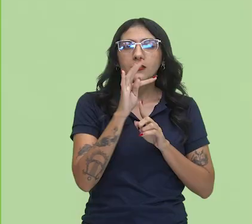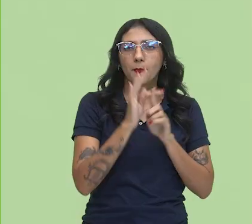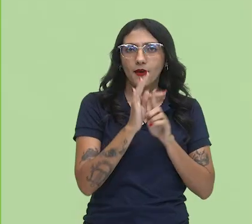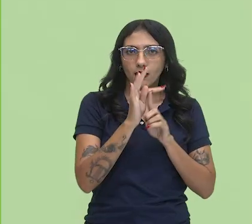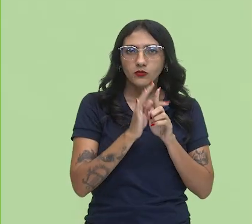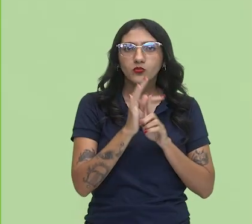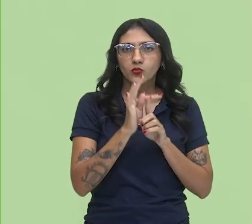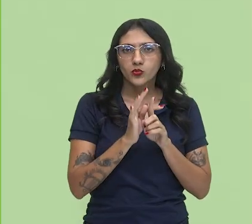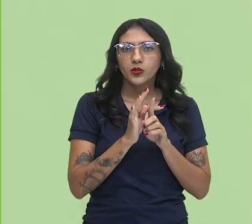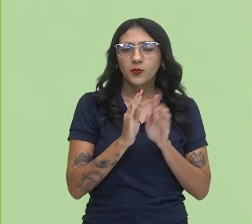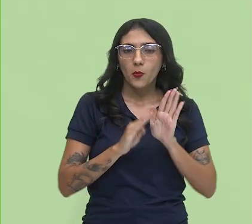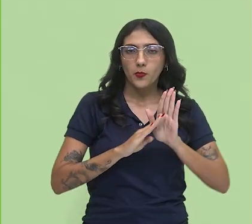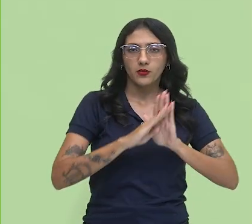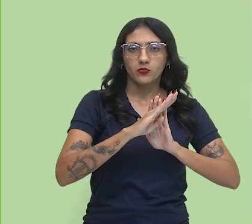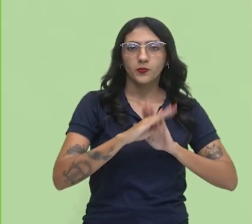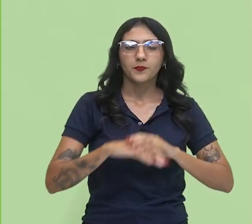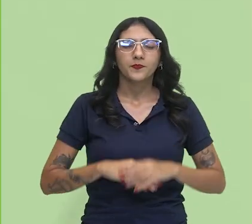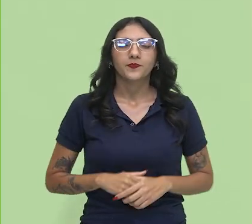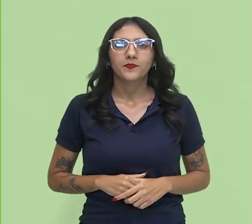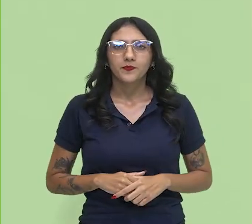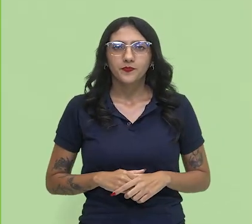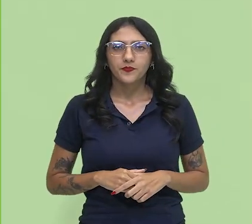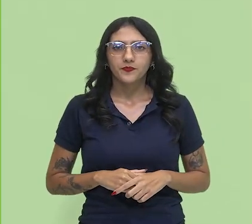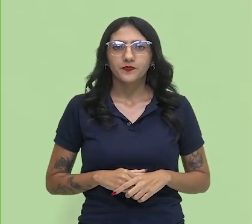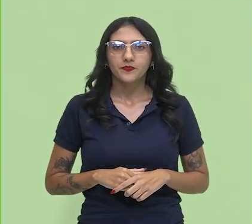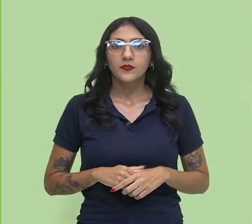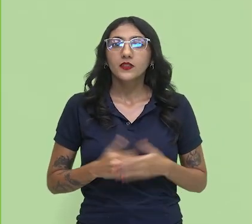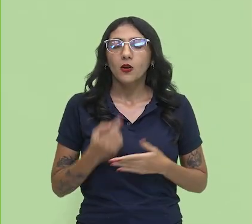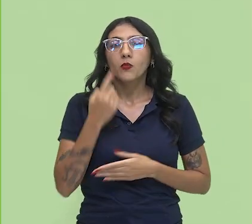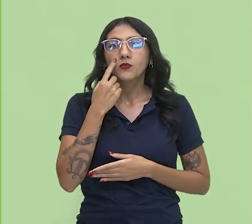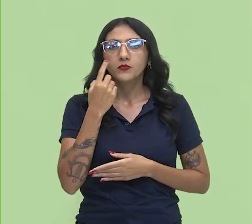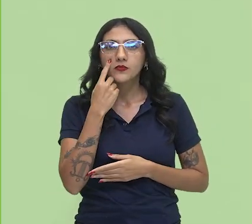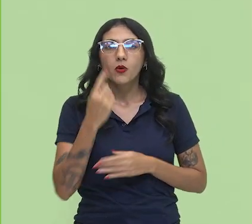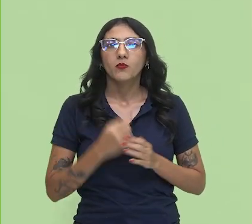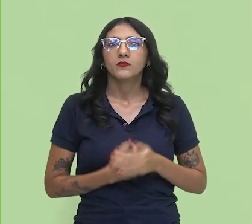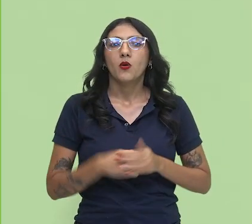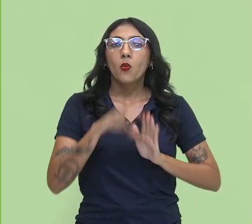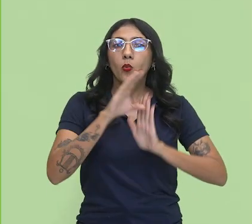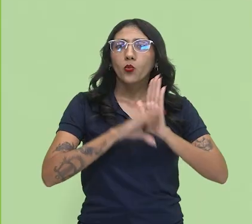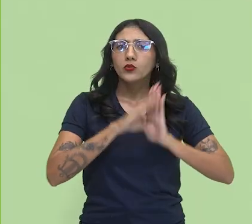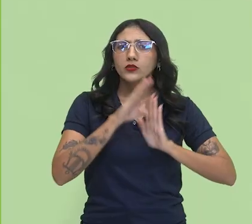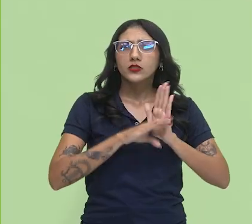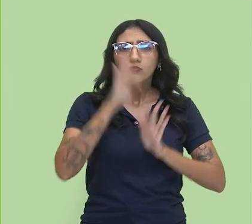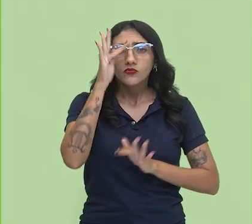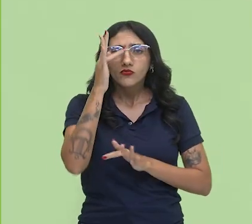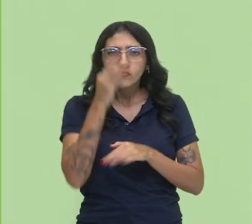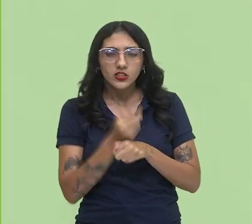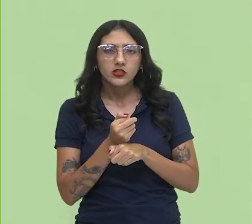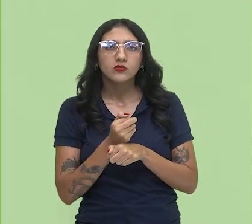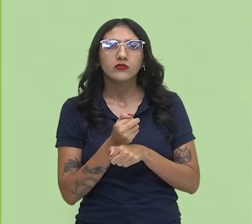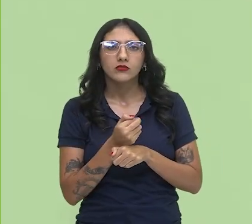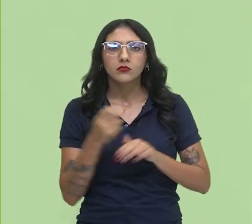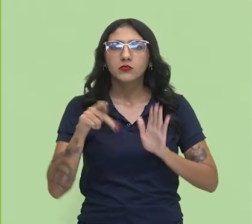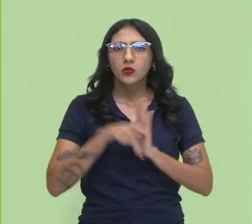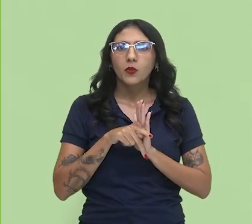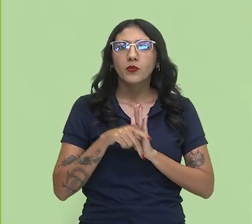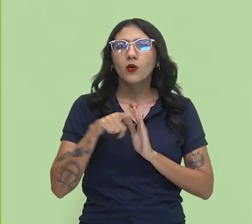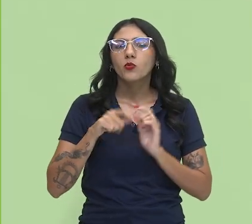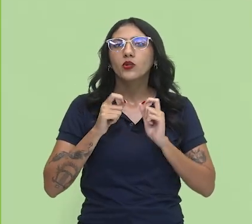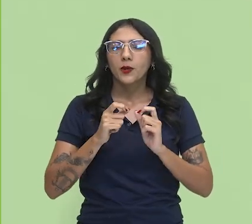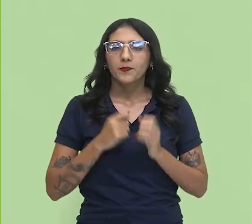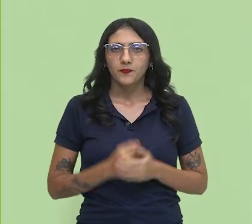aumentou. Tá bom, gente? Então, olha só, conceito físico de temperatura. A gente vai ver que é